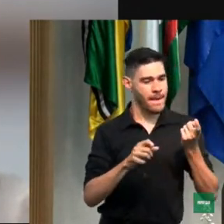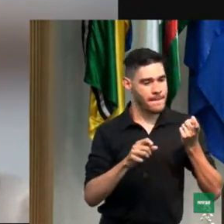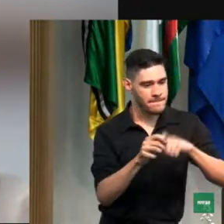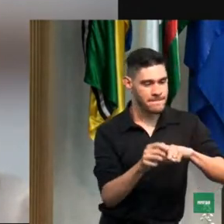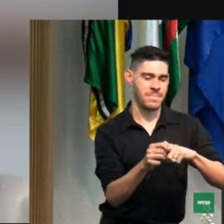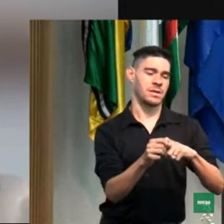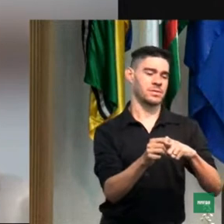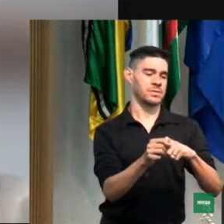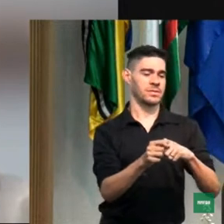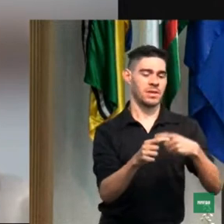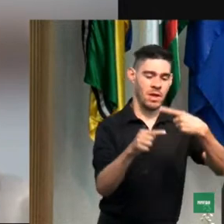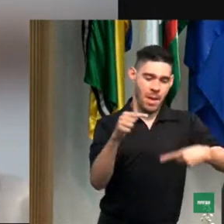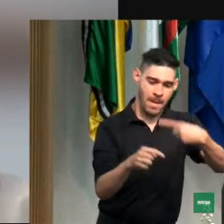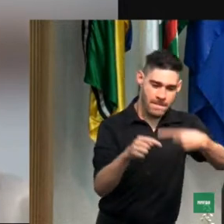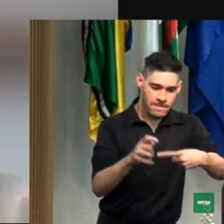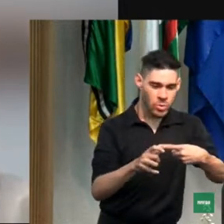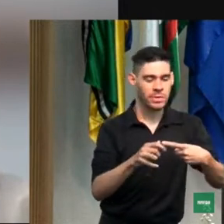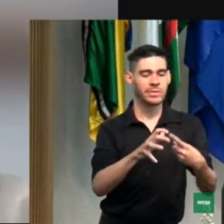dessa implementação,